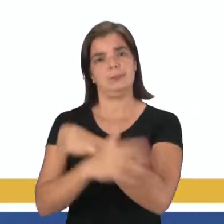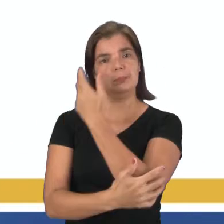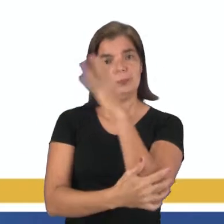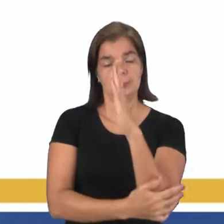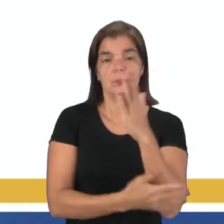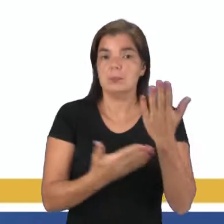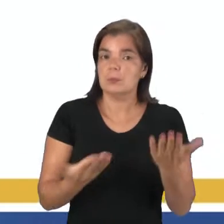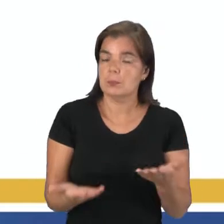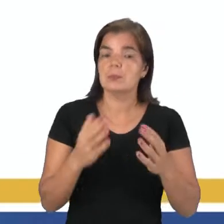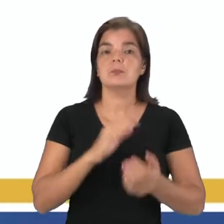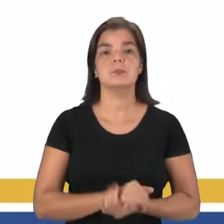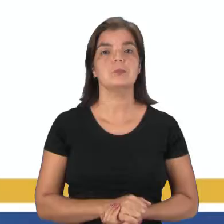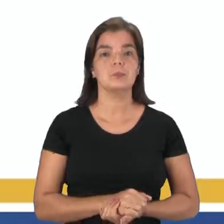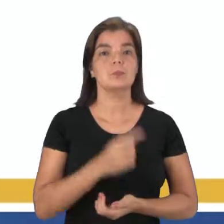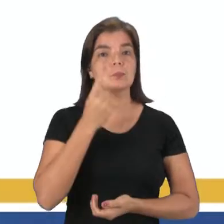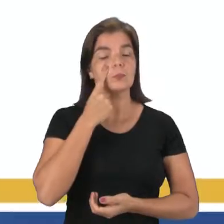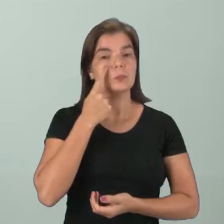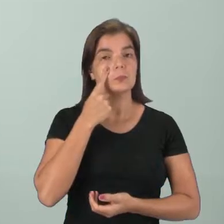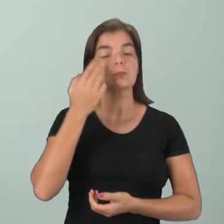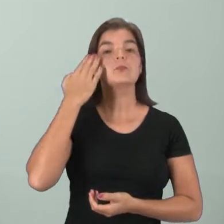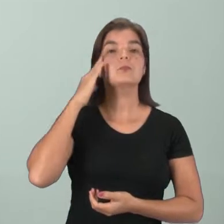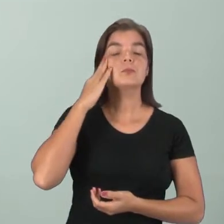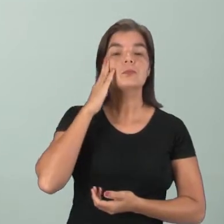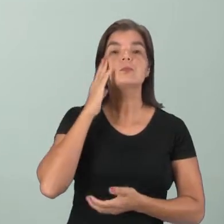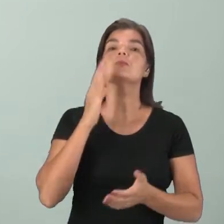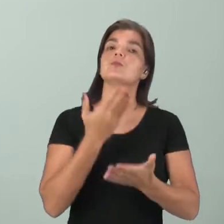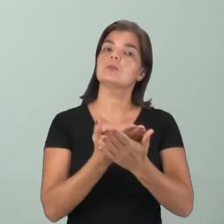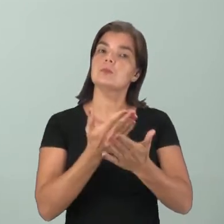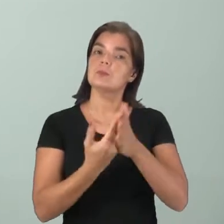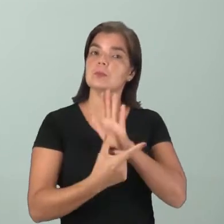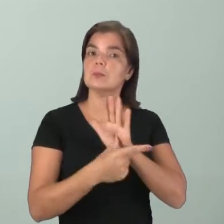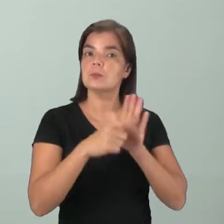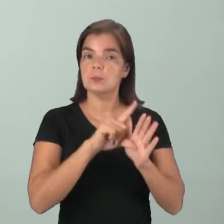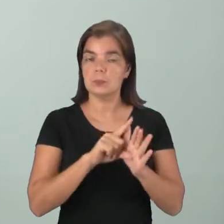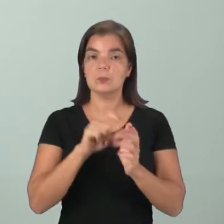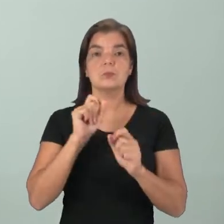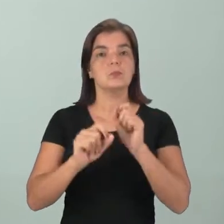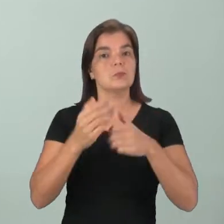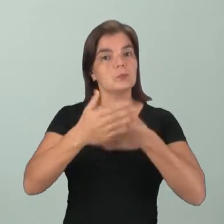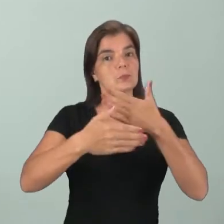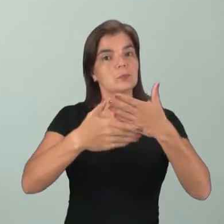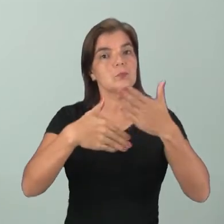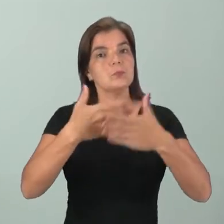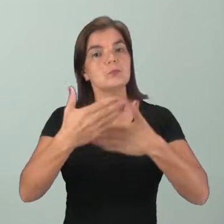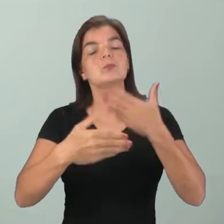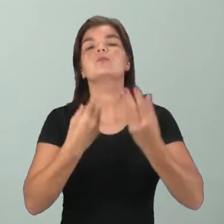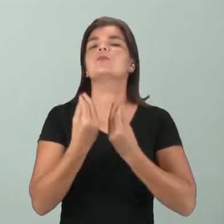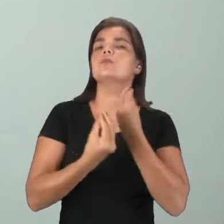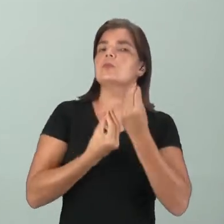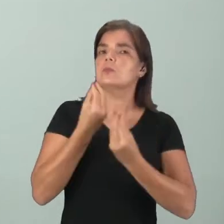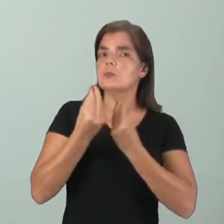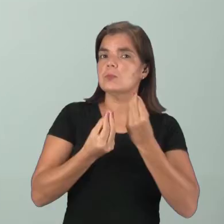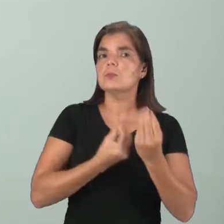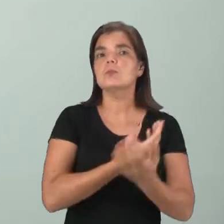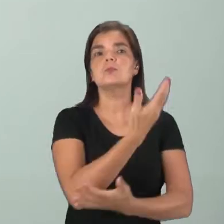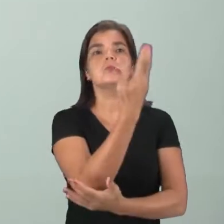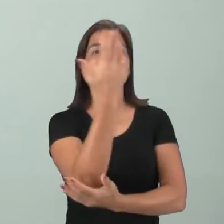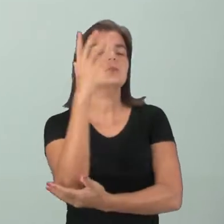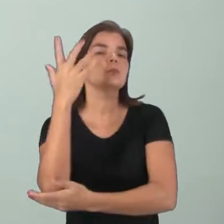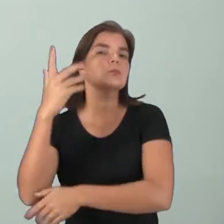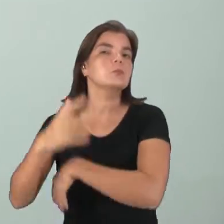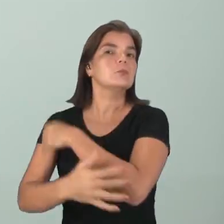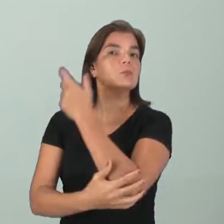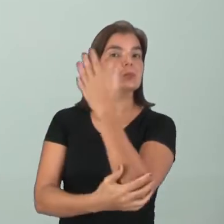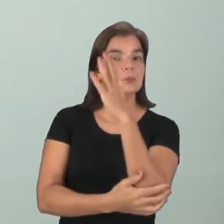faz parte da natureza. Então, é o que basicamente a gente entendeu nas aulas anteriores, que é esse processo de como